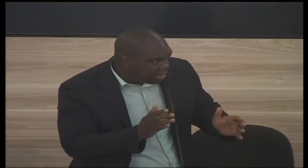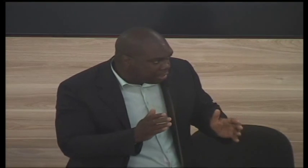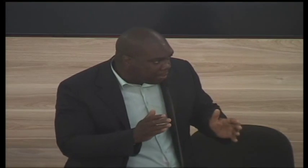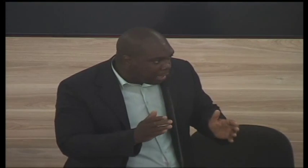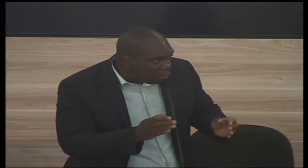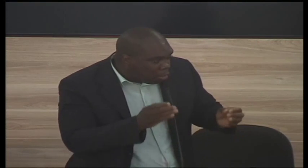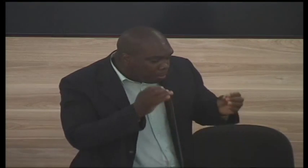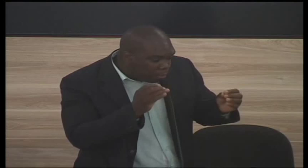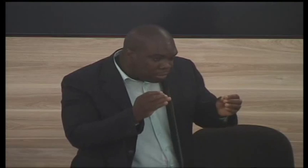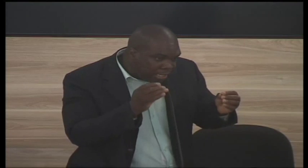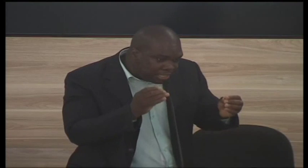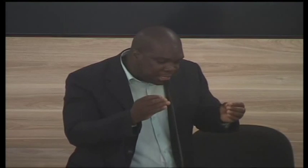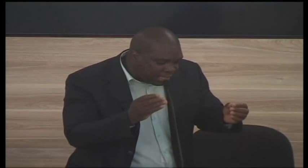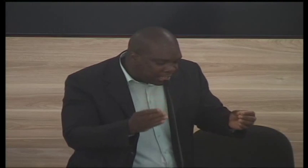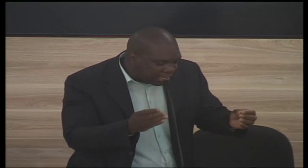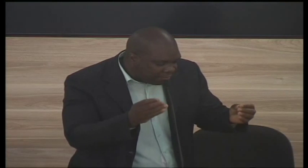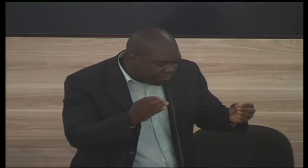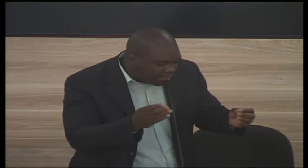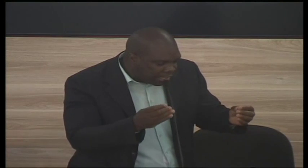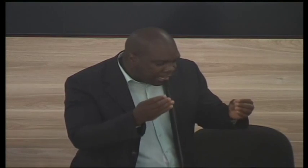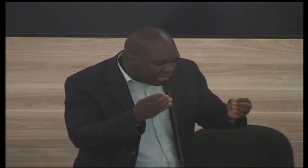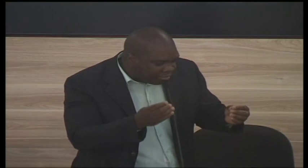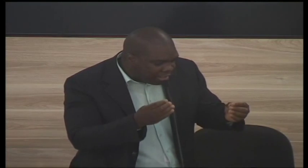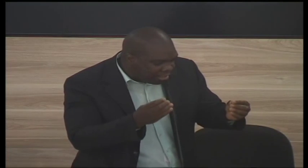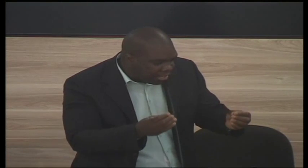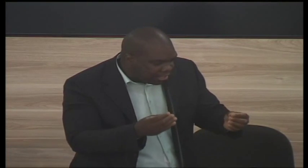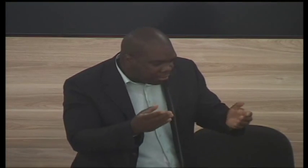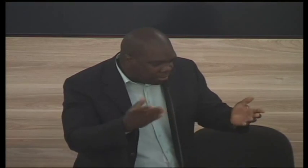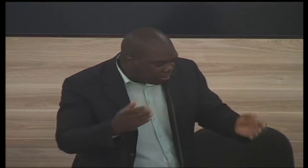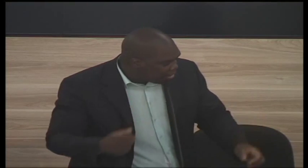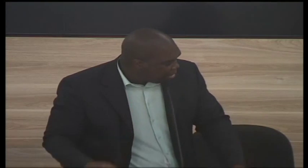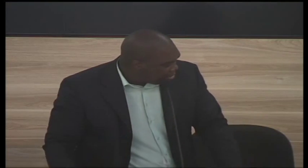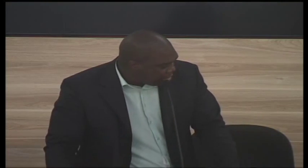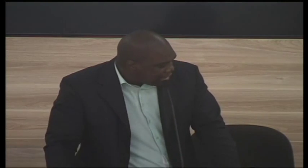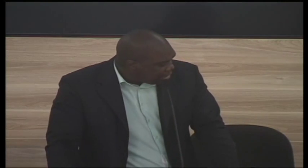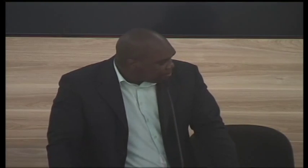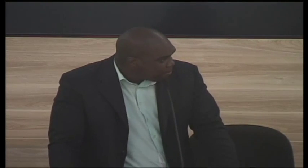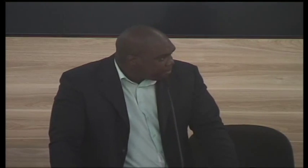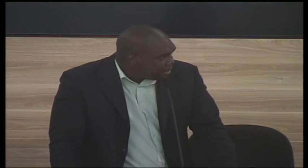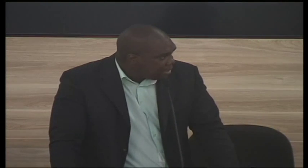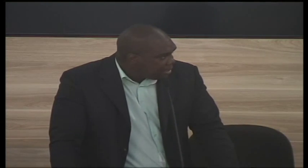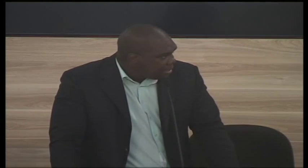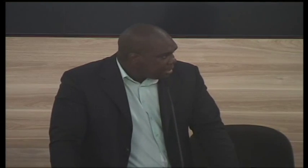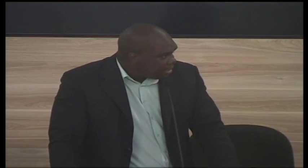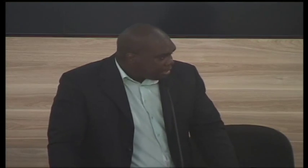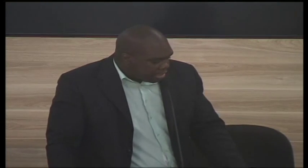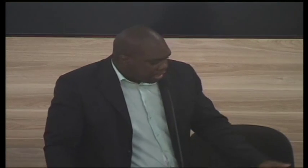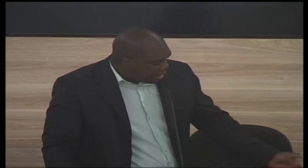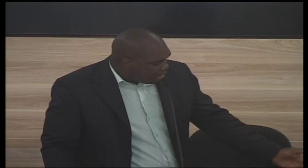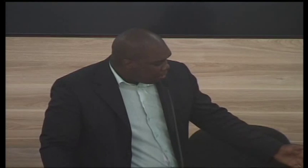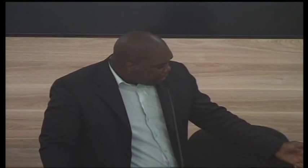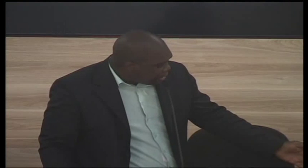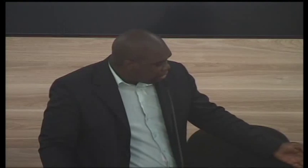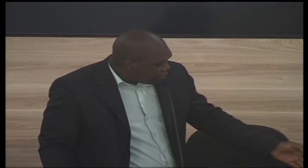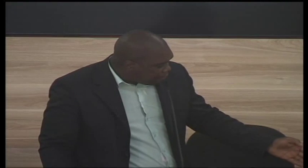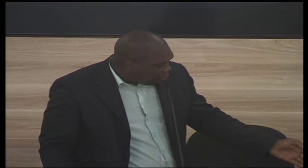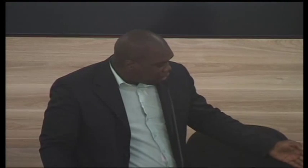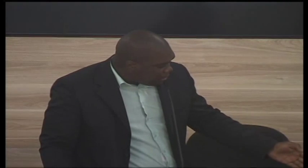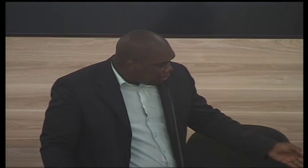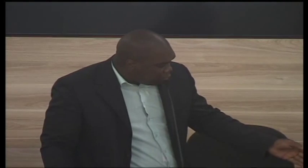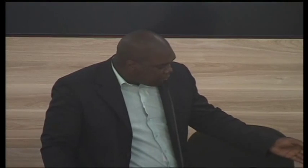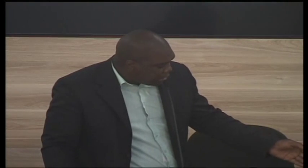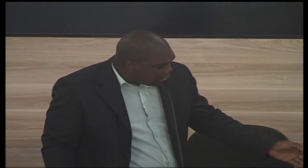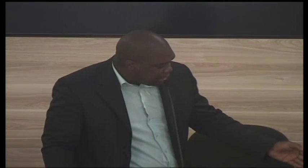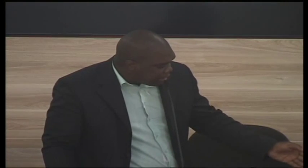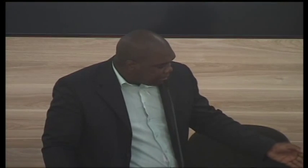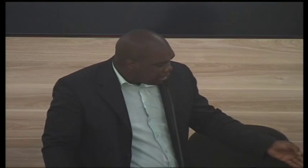da Escola Tarsila do Amaral. Por que sinalizar na frente da garagem da residência do cidadão? Acho que aqui também o presidente já